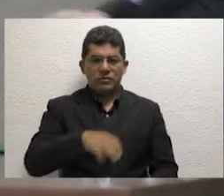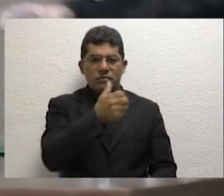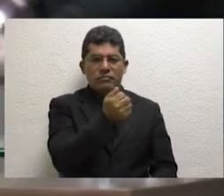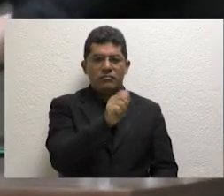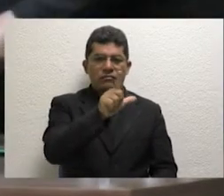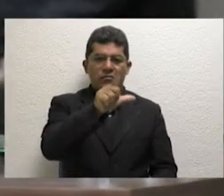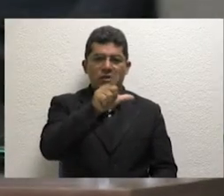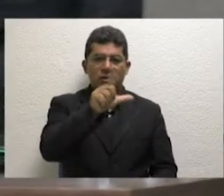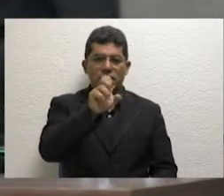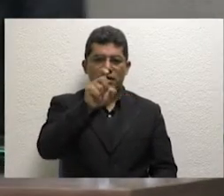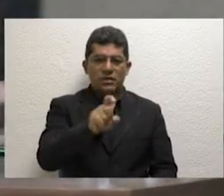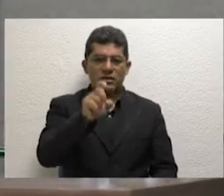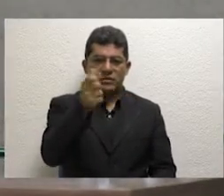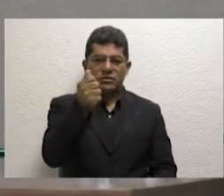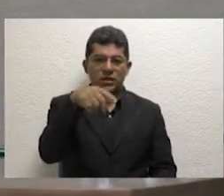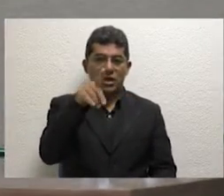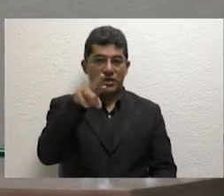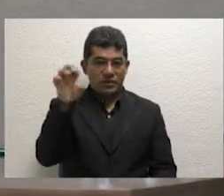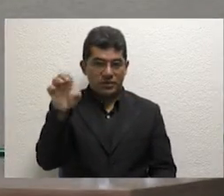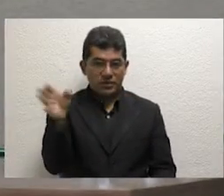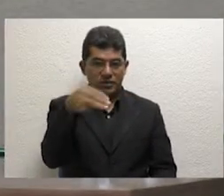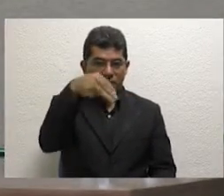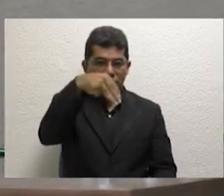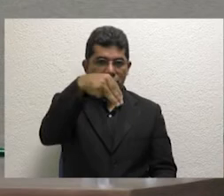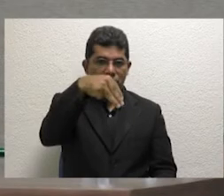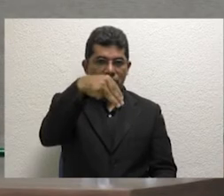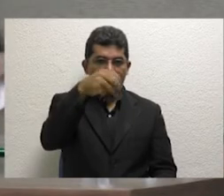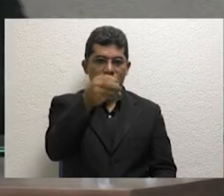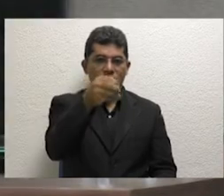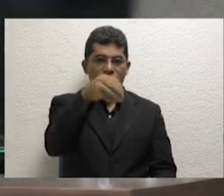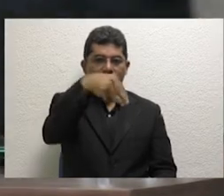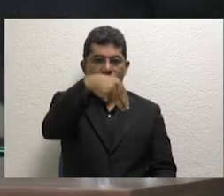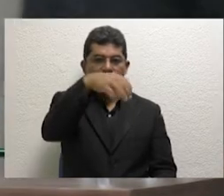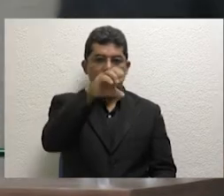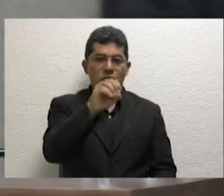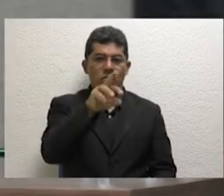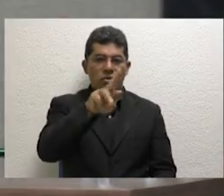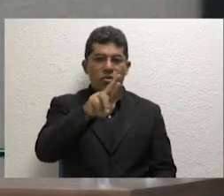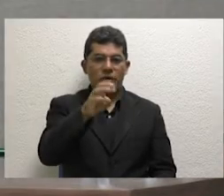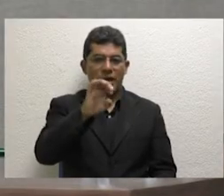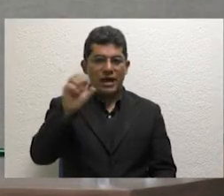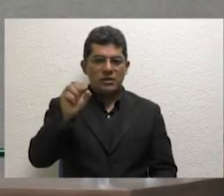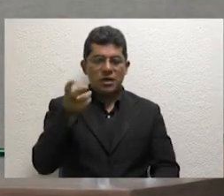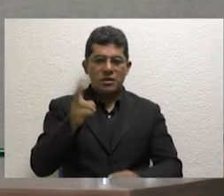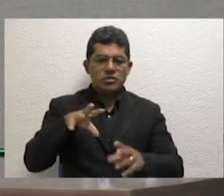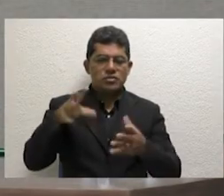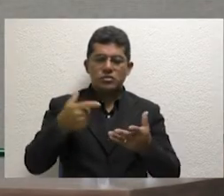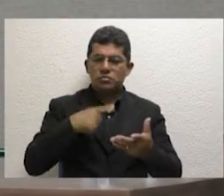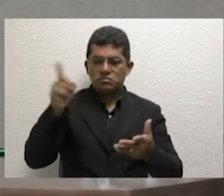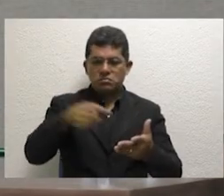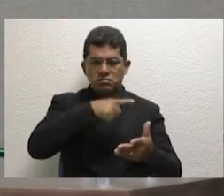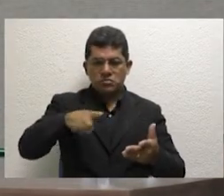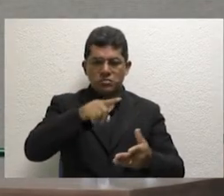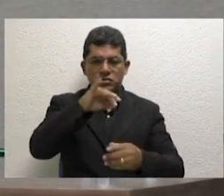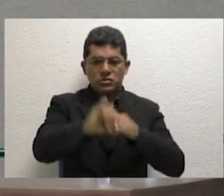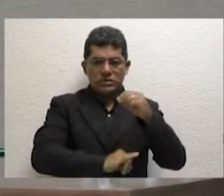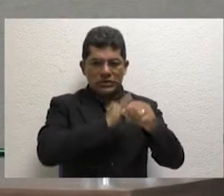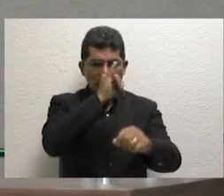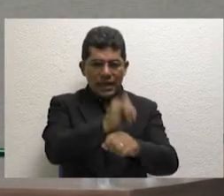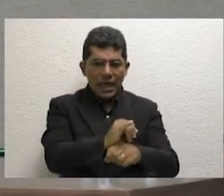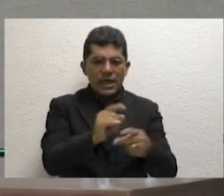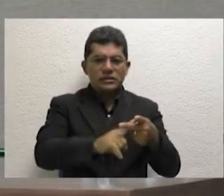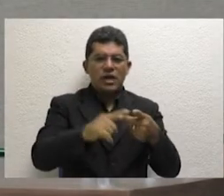que retirasse, aprendesse a revista, retirasse o site do ar